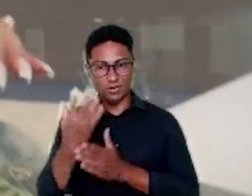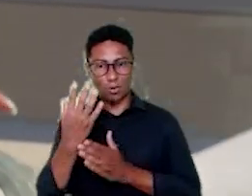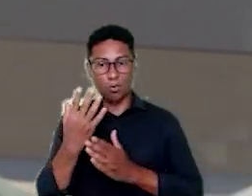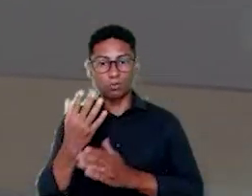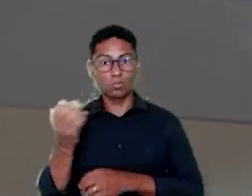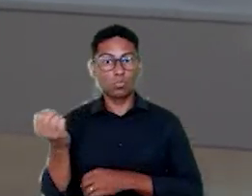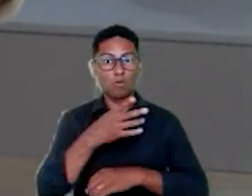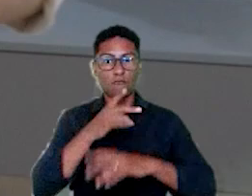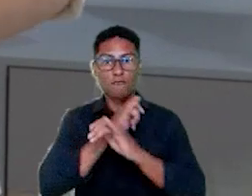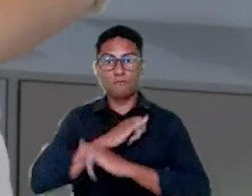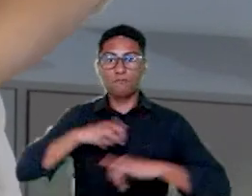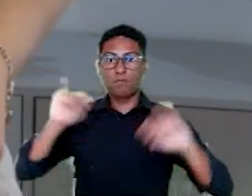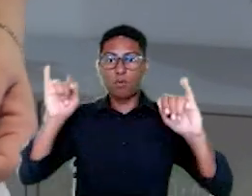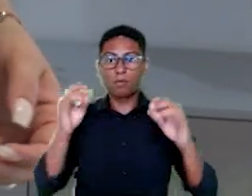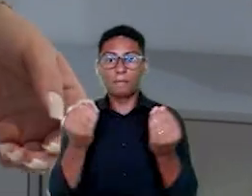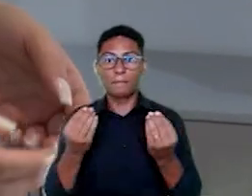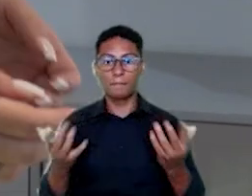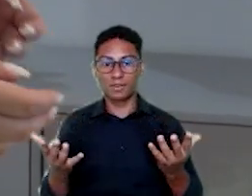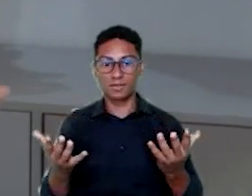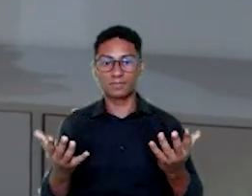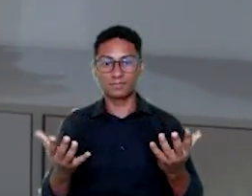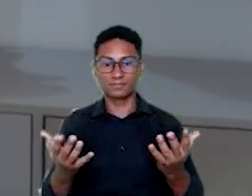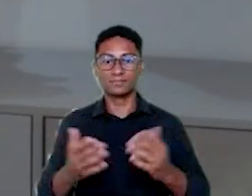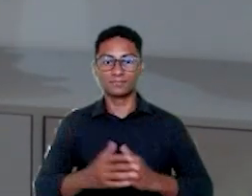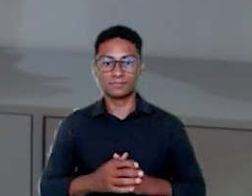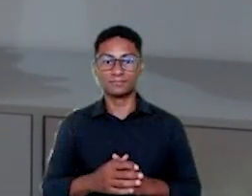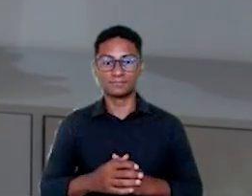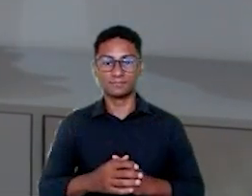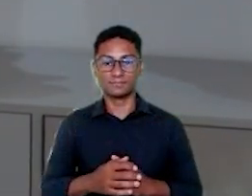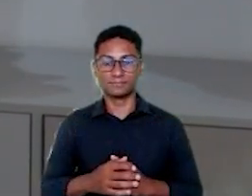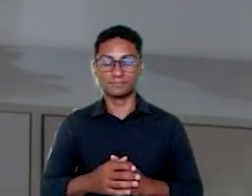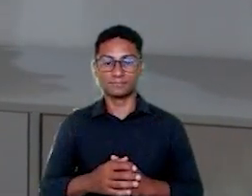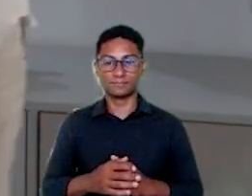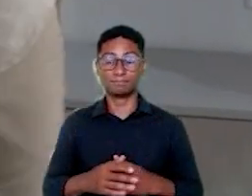agora. Para a gente ampliar, né, o nosso mailing, existe